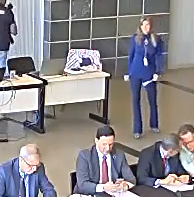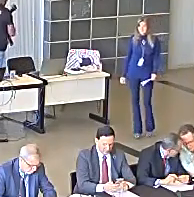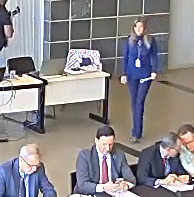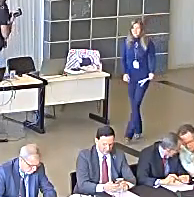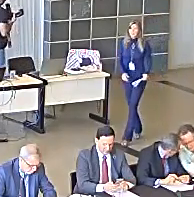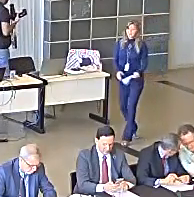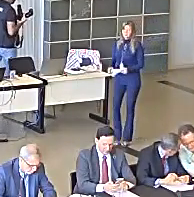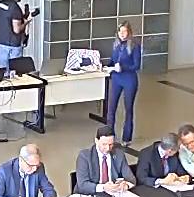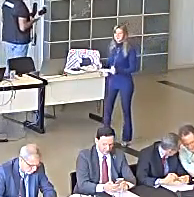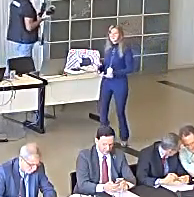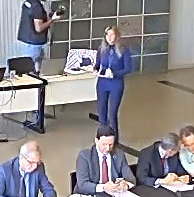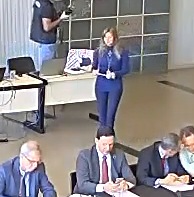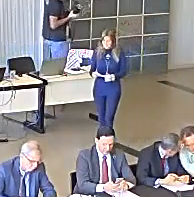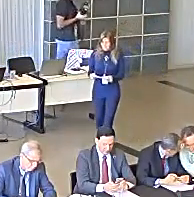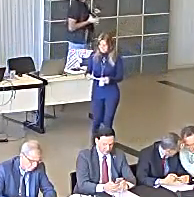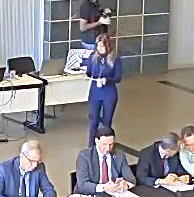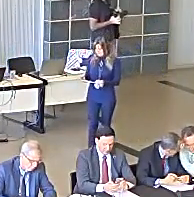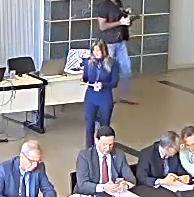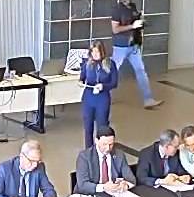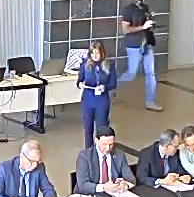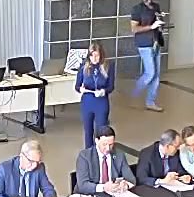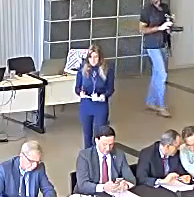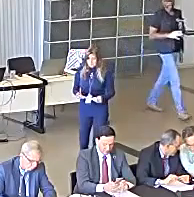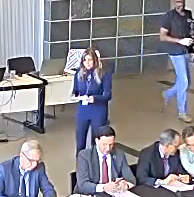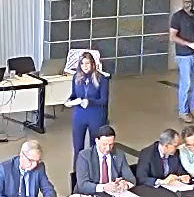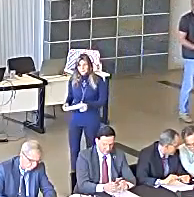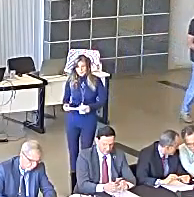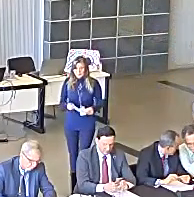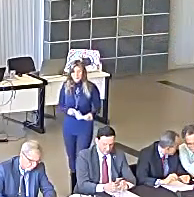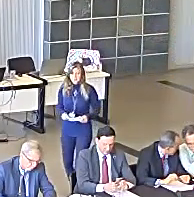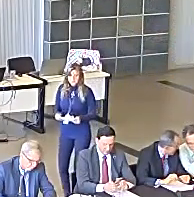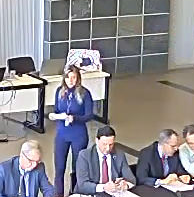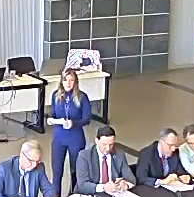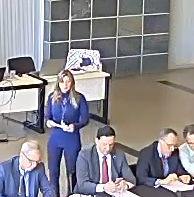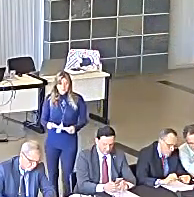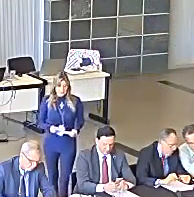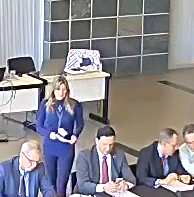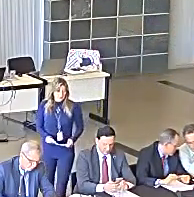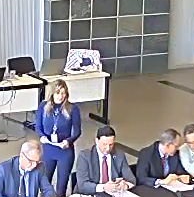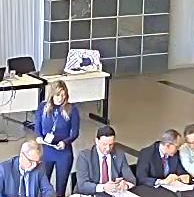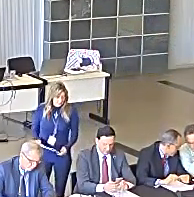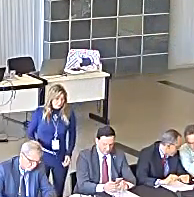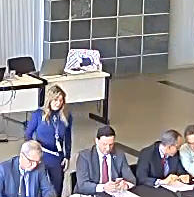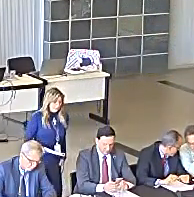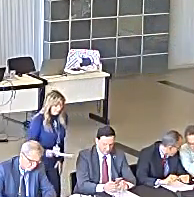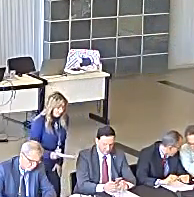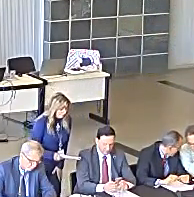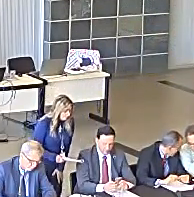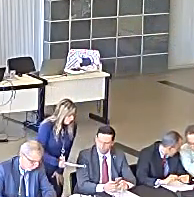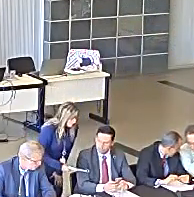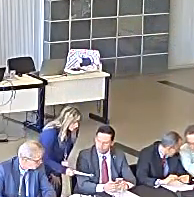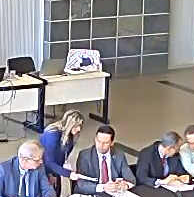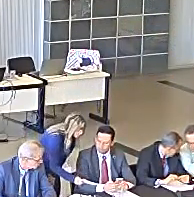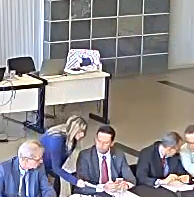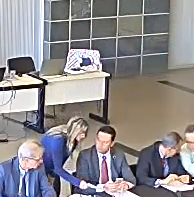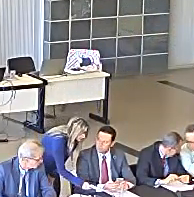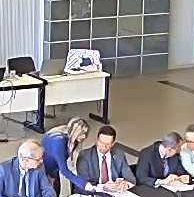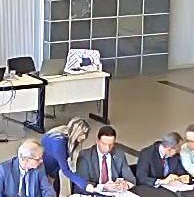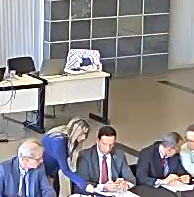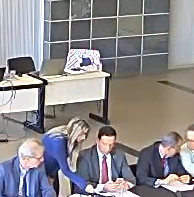está aqui presente então deixo aqui veemente o meu o meu repúdio em nome do coletivo